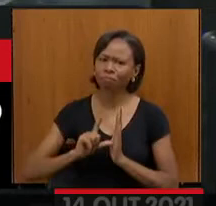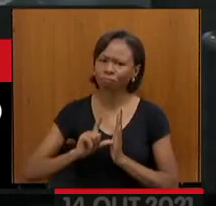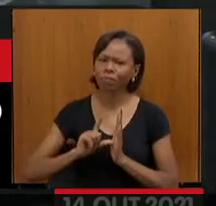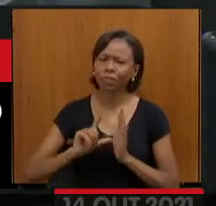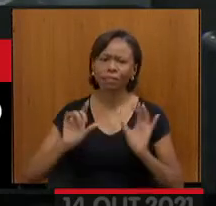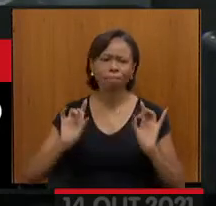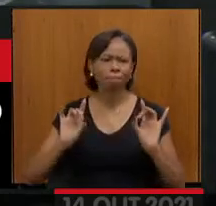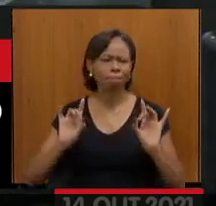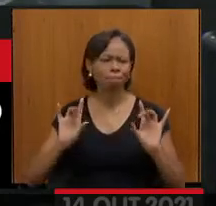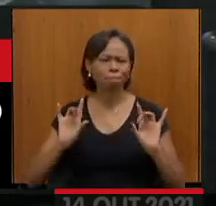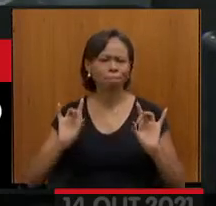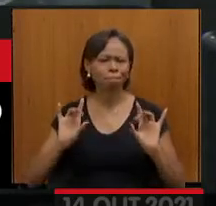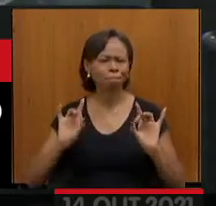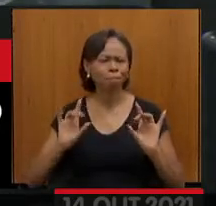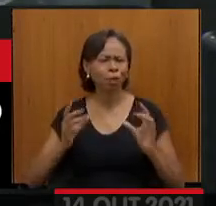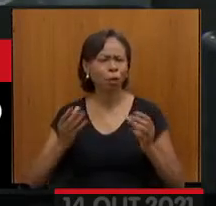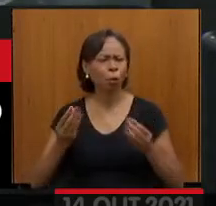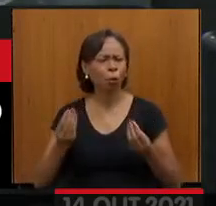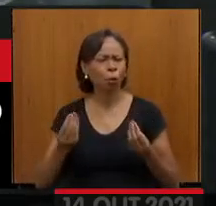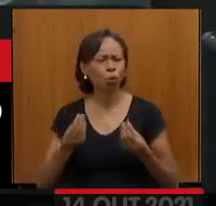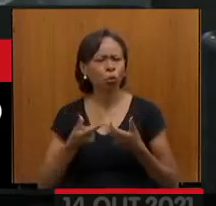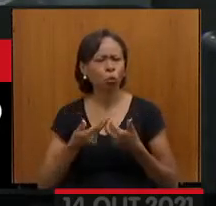foram muito ricas de dados e informações,